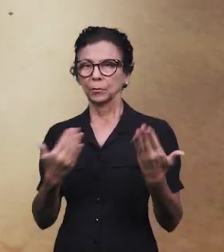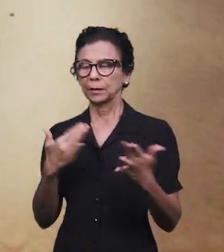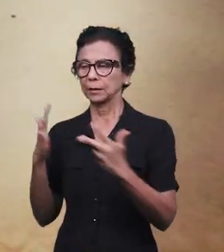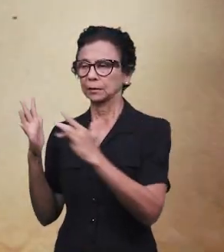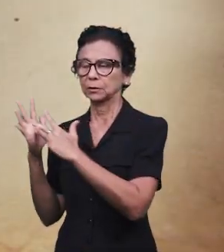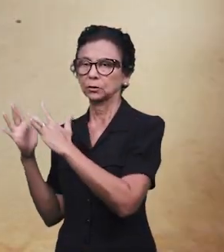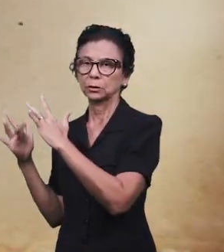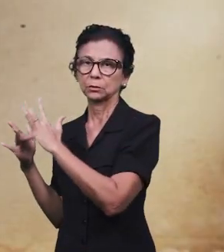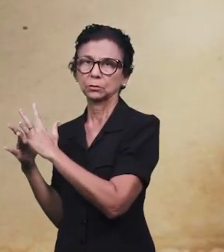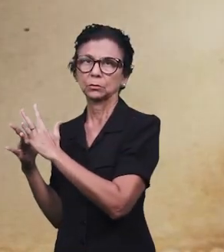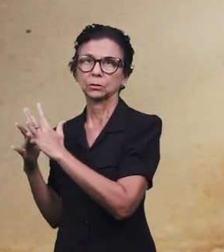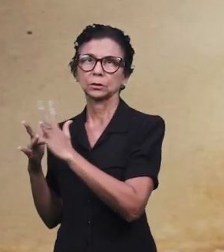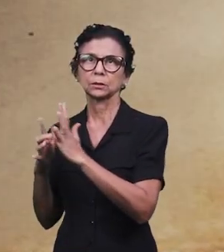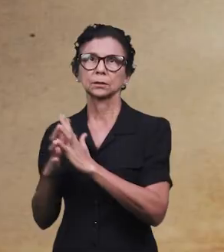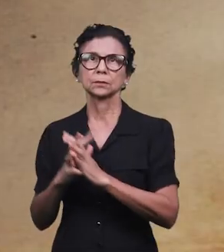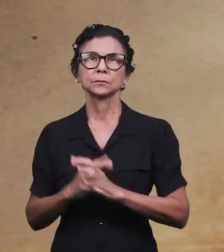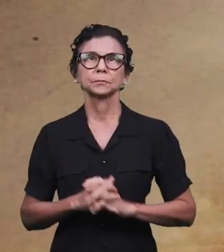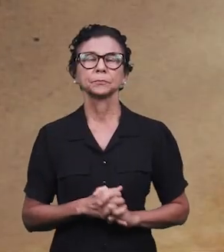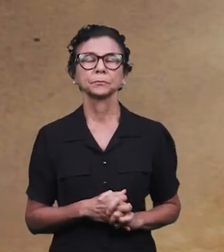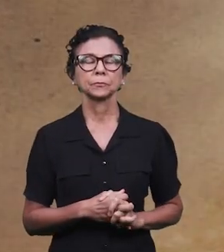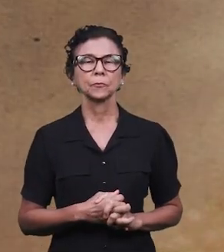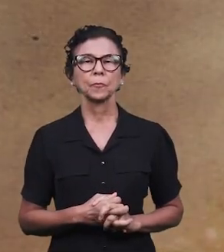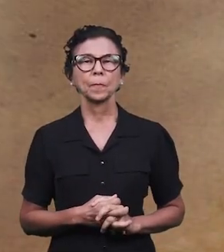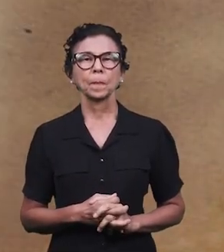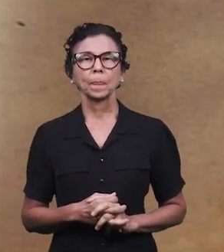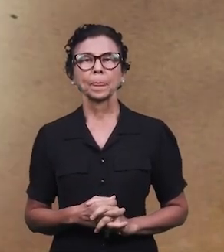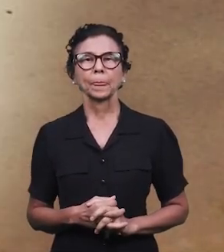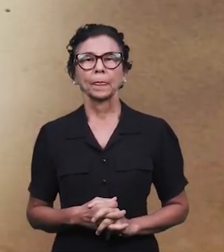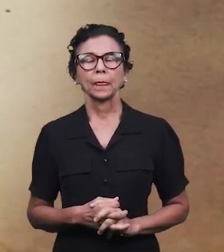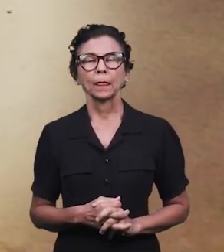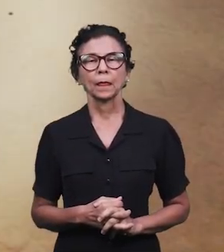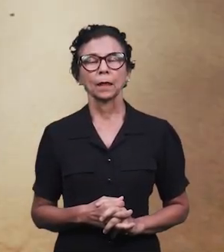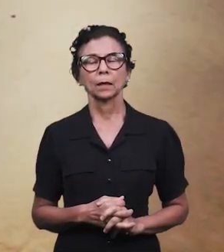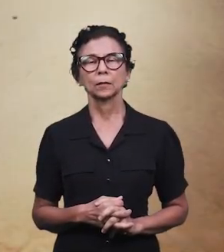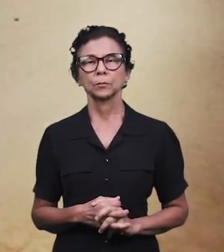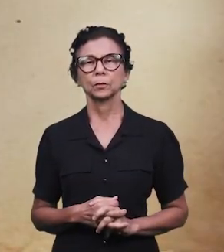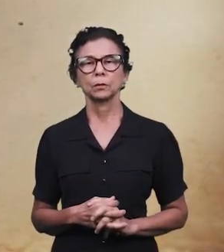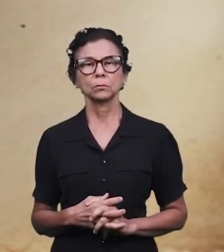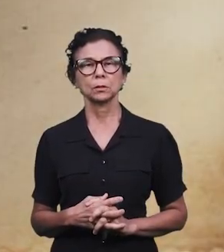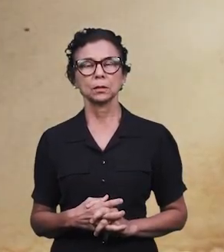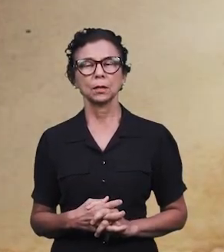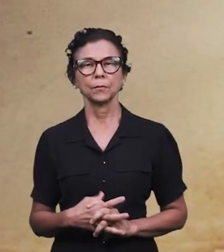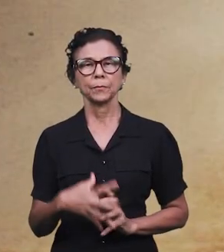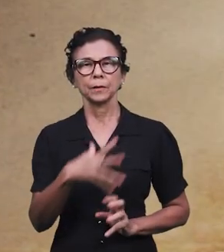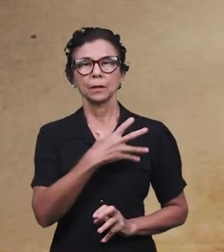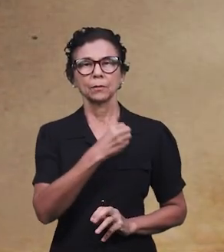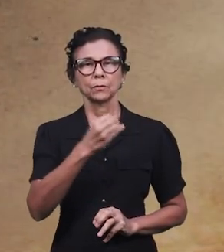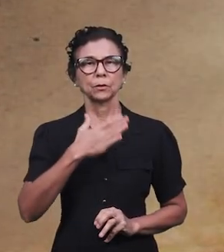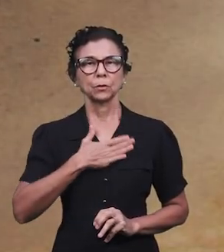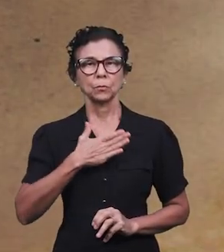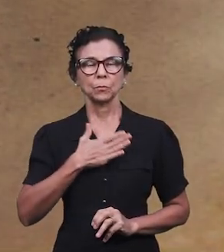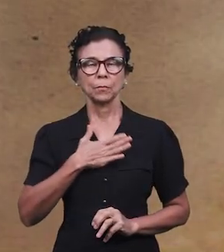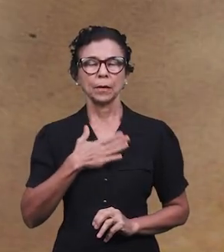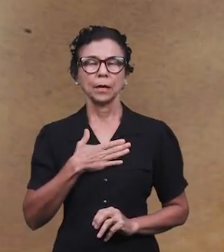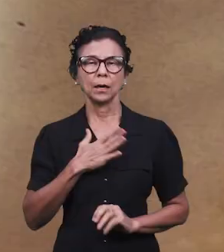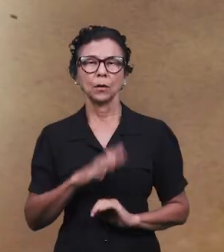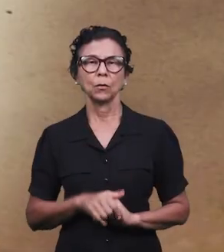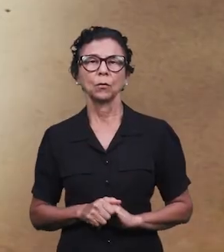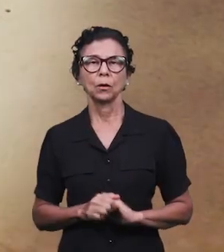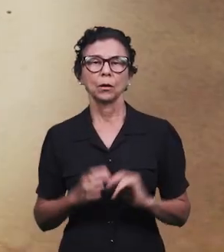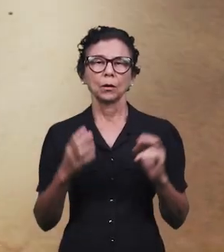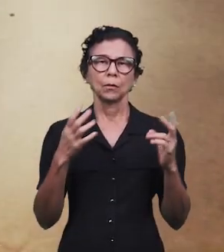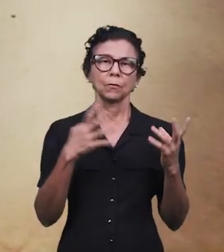subiste, filho meu, encurva-se e deita-se como um leão, e como um leão velho,